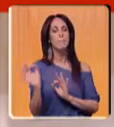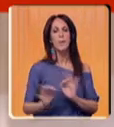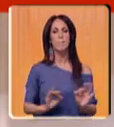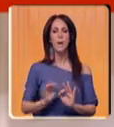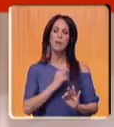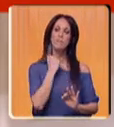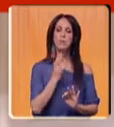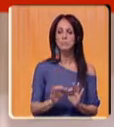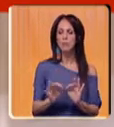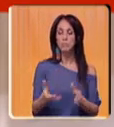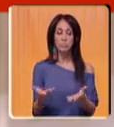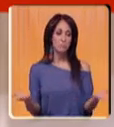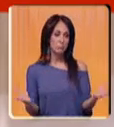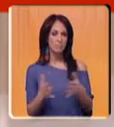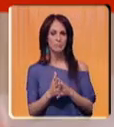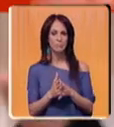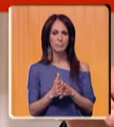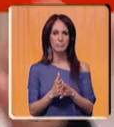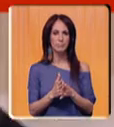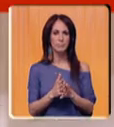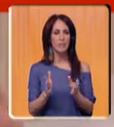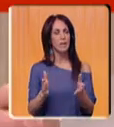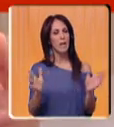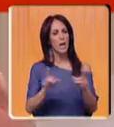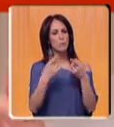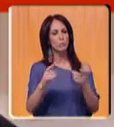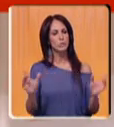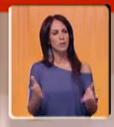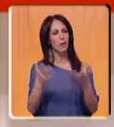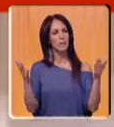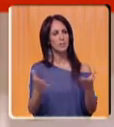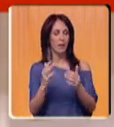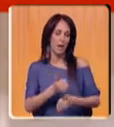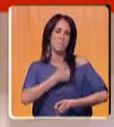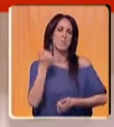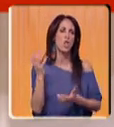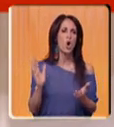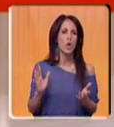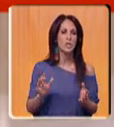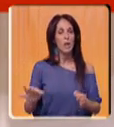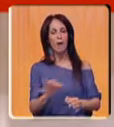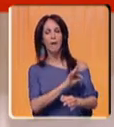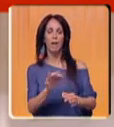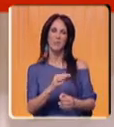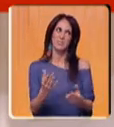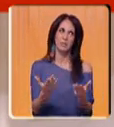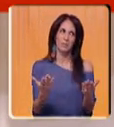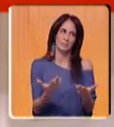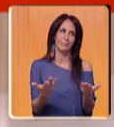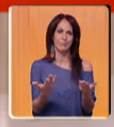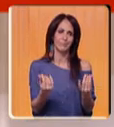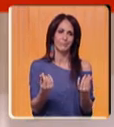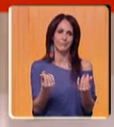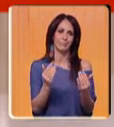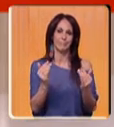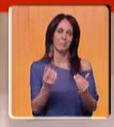que acontecesse isso. Só que o ligeiro, portanto, era mais rentável claro do que o clássico. E aqui em Portugal. E depois, ganha e aqui, sobre o